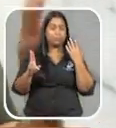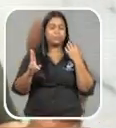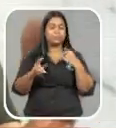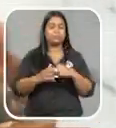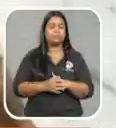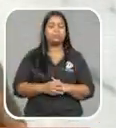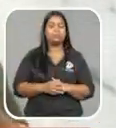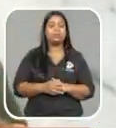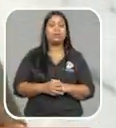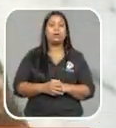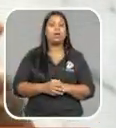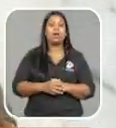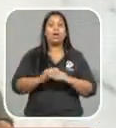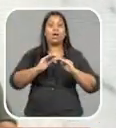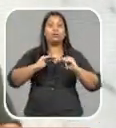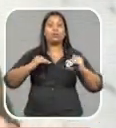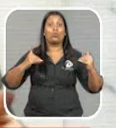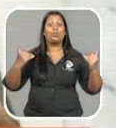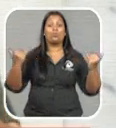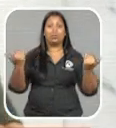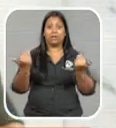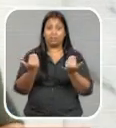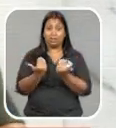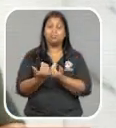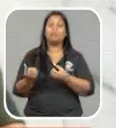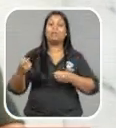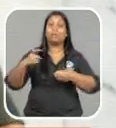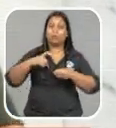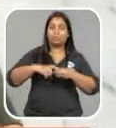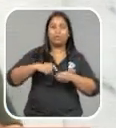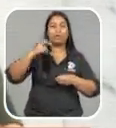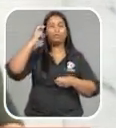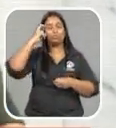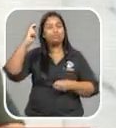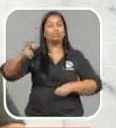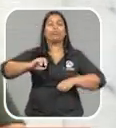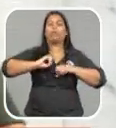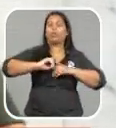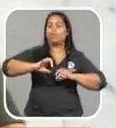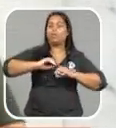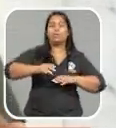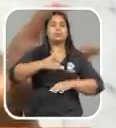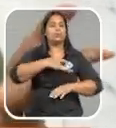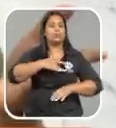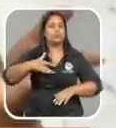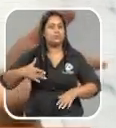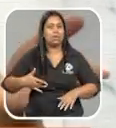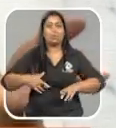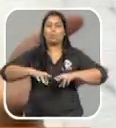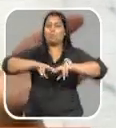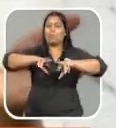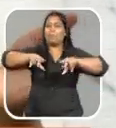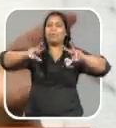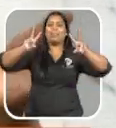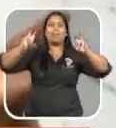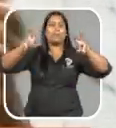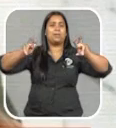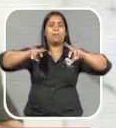as conferências de cultura, de educação, de saúde, de vários temas. Então, eu tenho muita